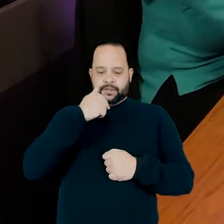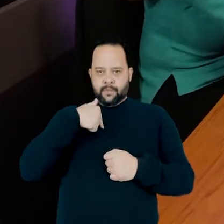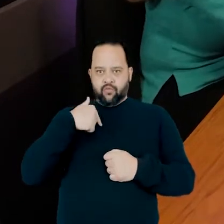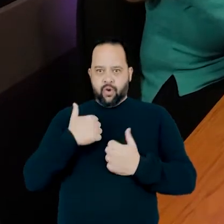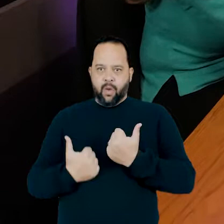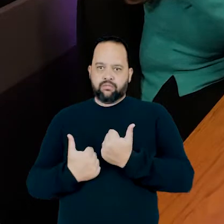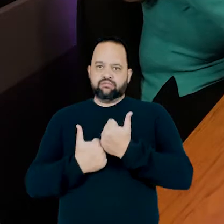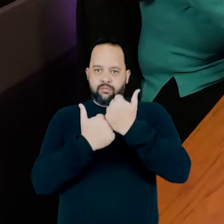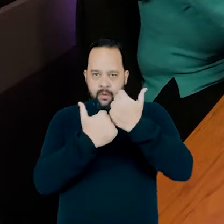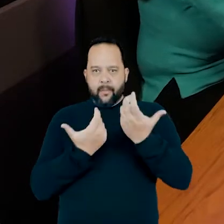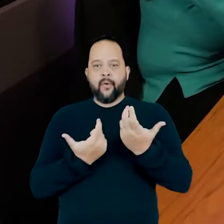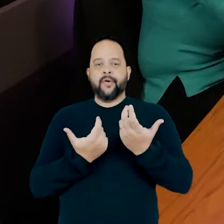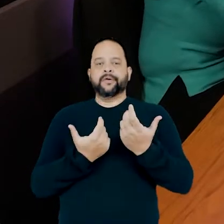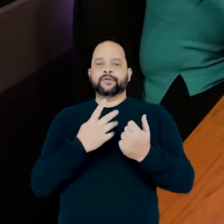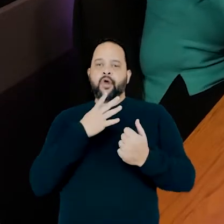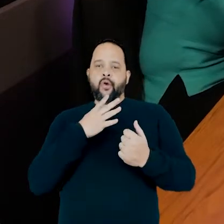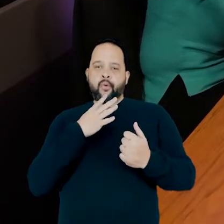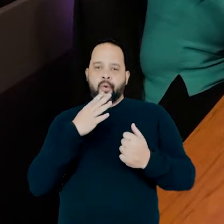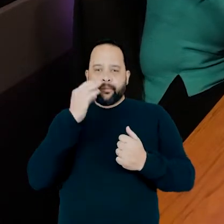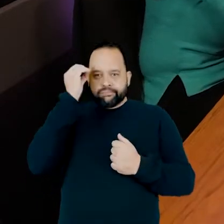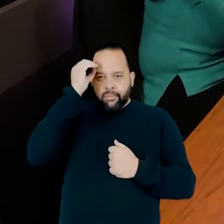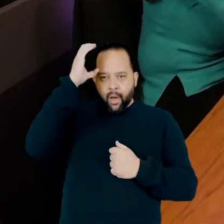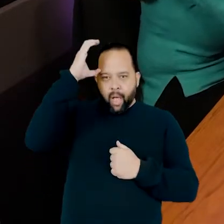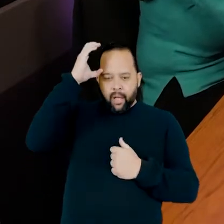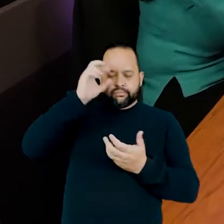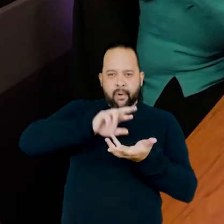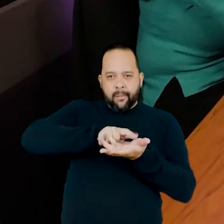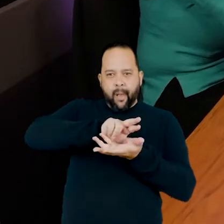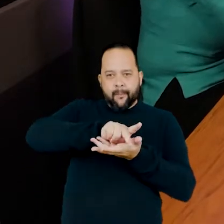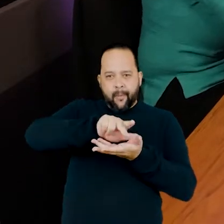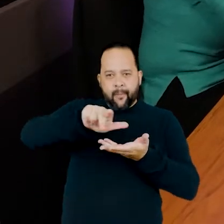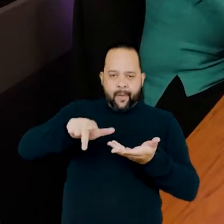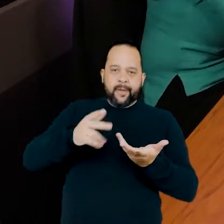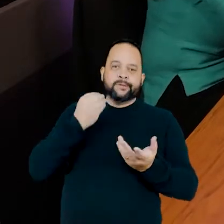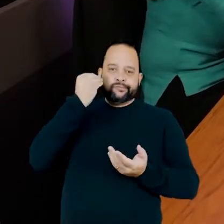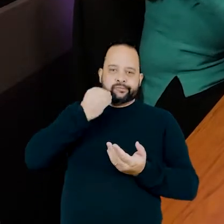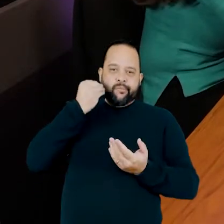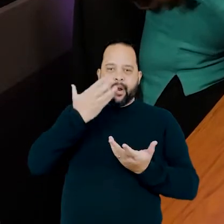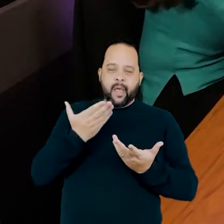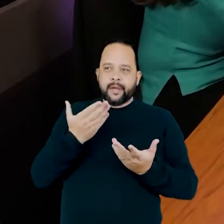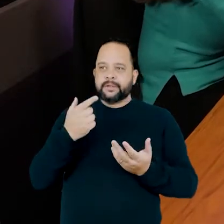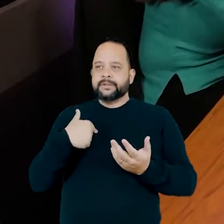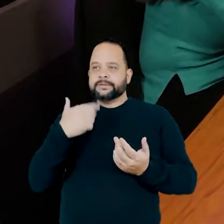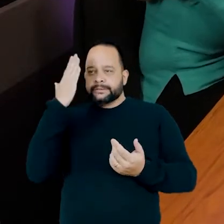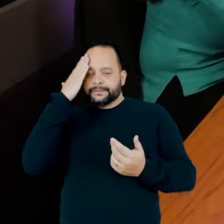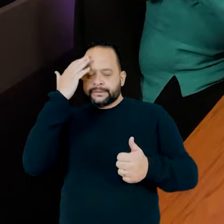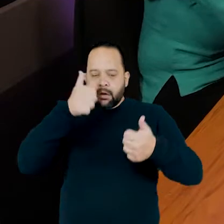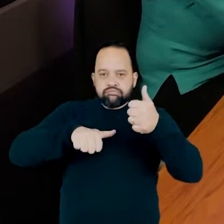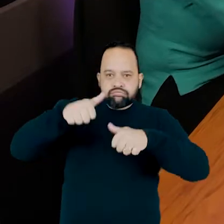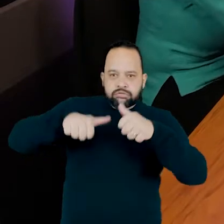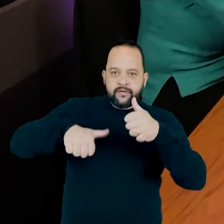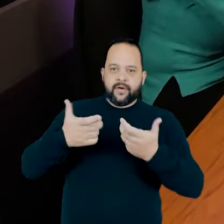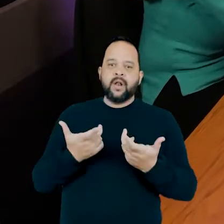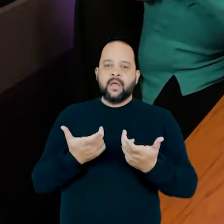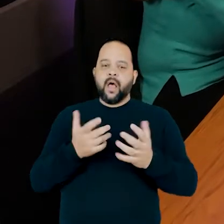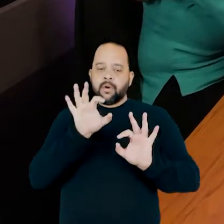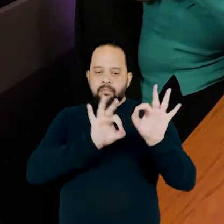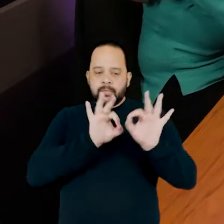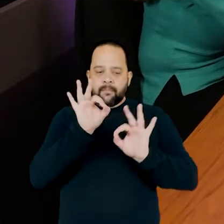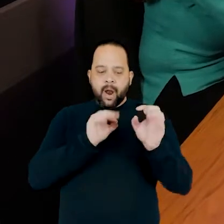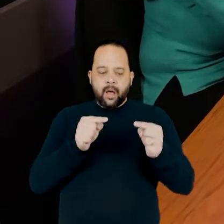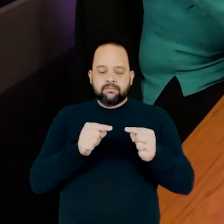né? Da Chur, que tem um background já em todo o resto que ele vai estar colocando ali dentro, que é o áudio,